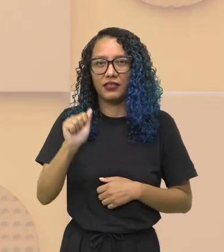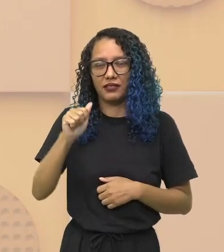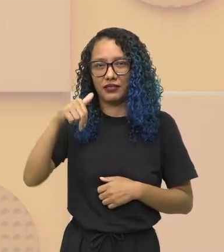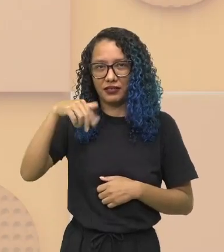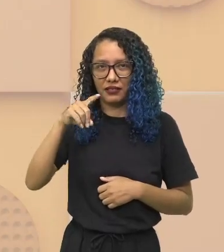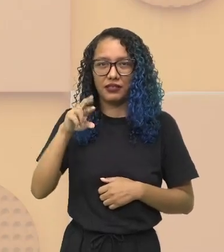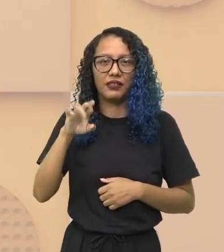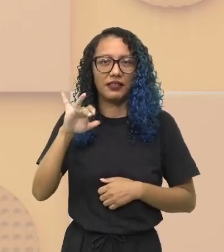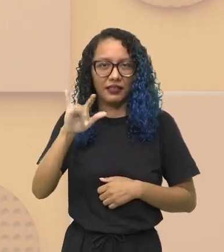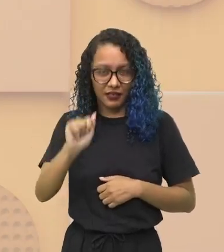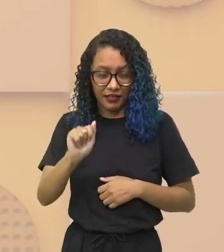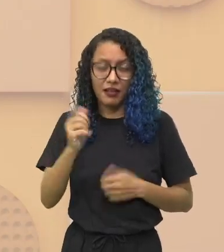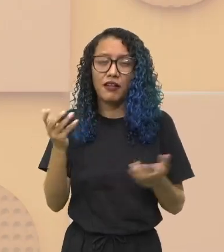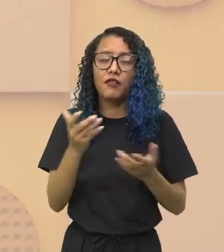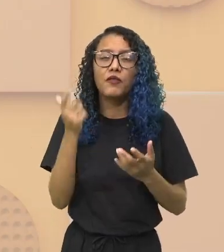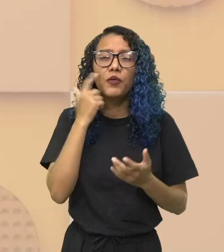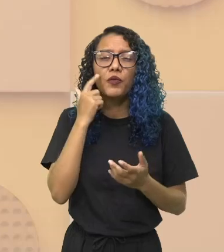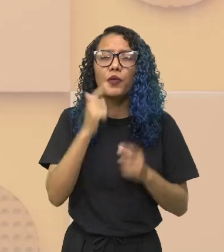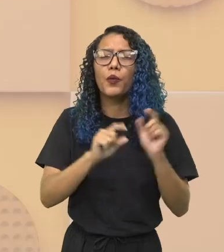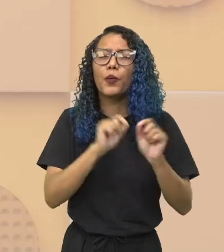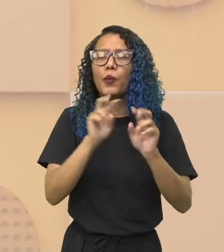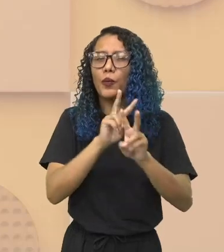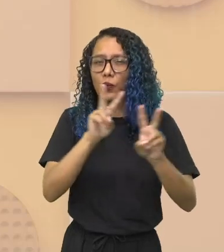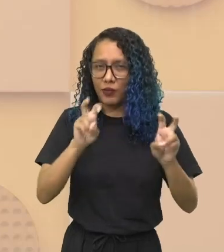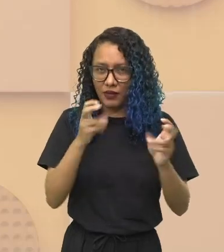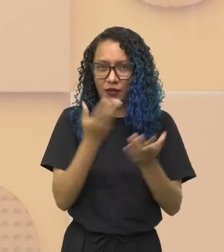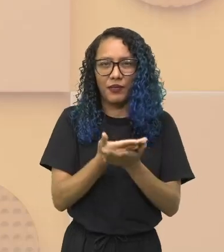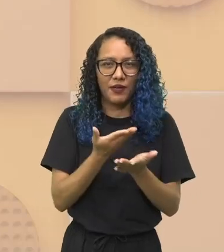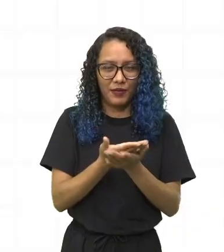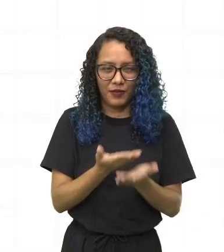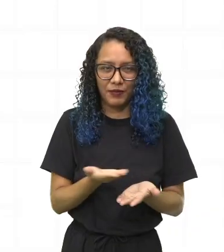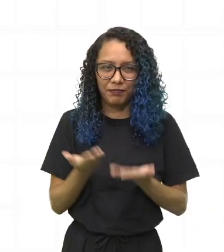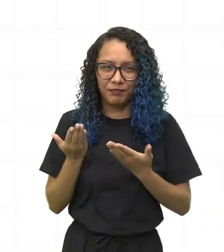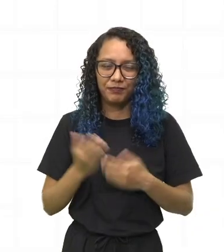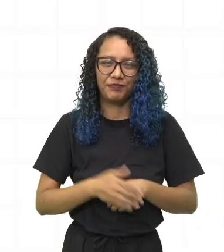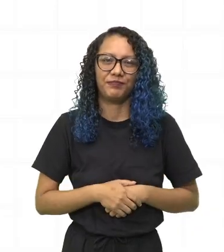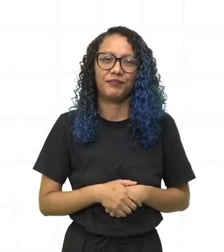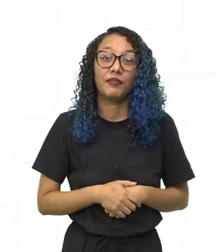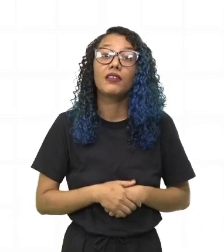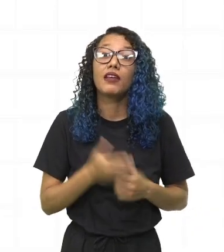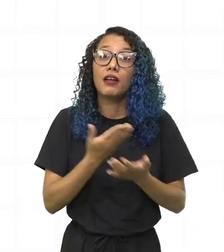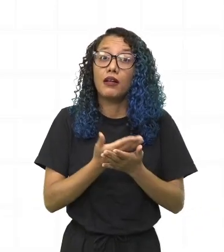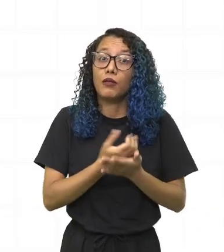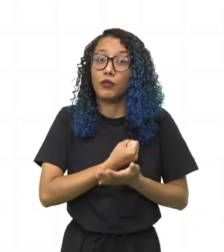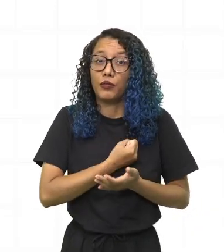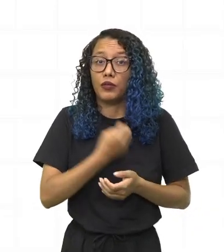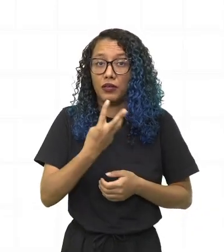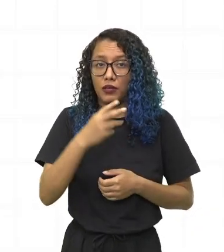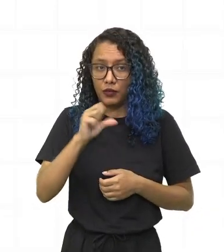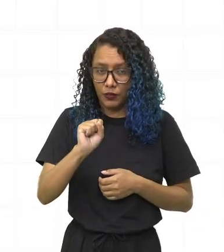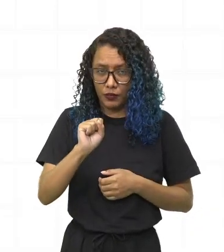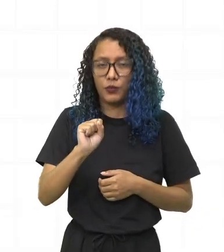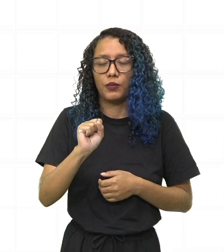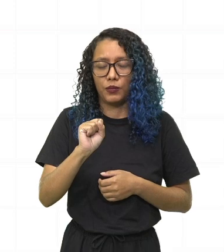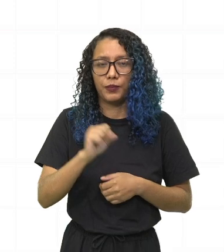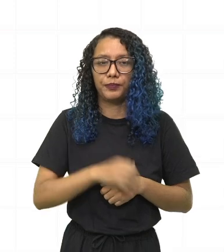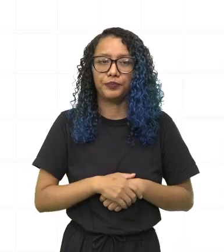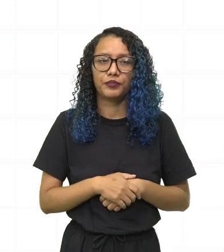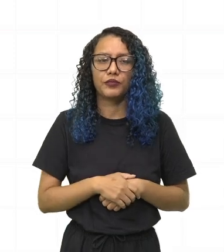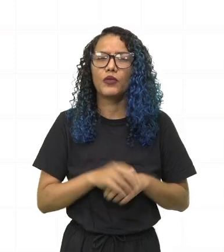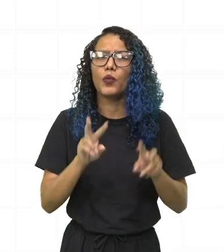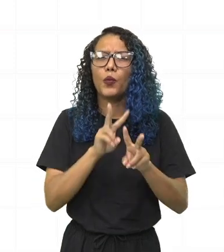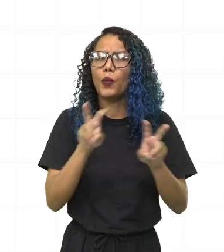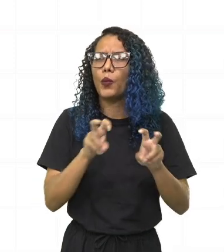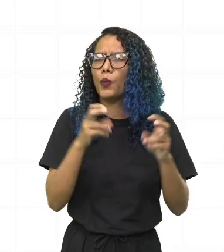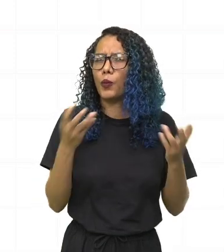Sandréia Cascais. Vamos dar uma olhada no objeto de conhecimento desta aula. Esta é a aula de número 38, que